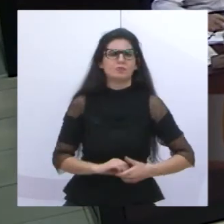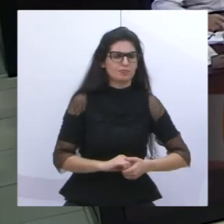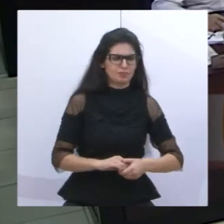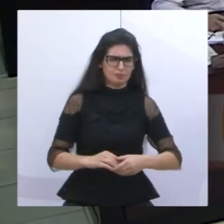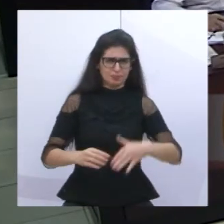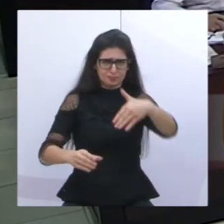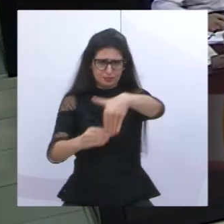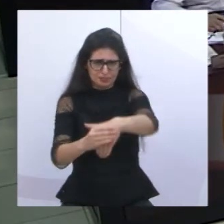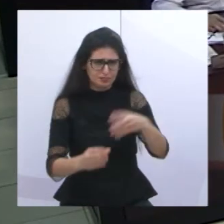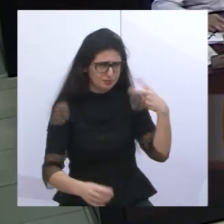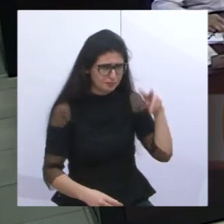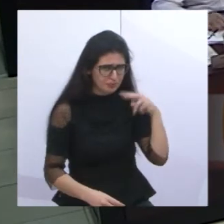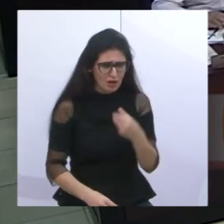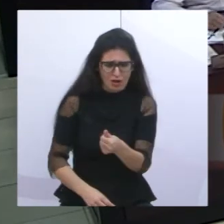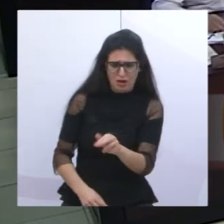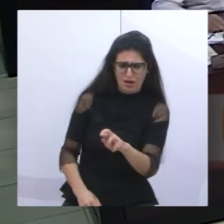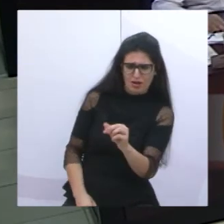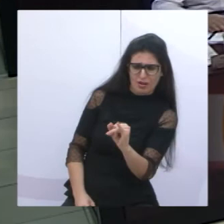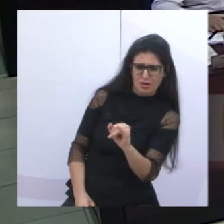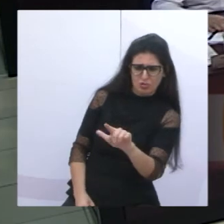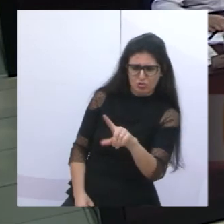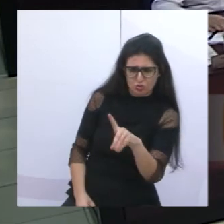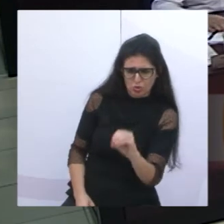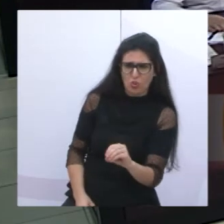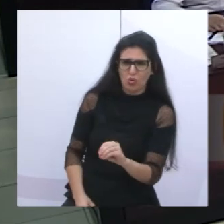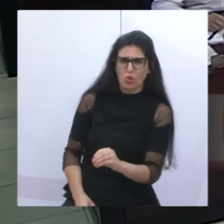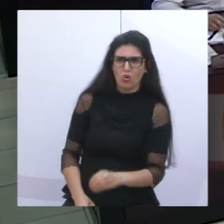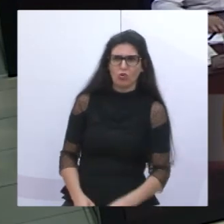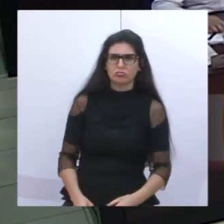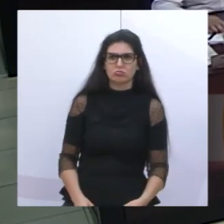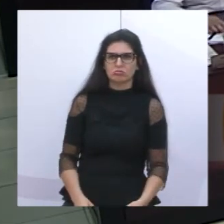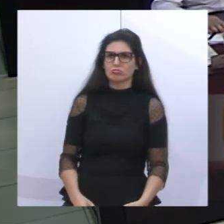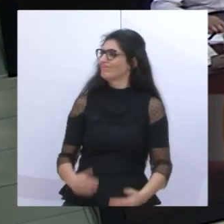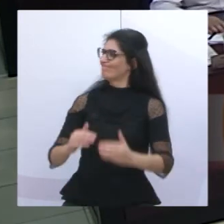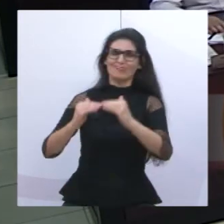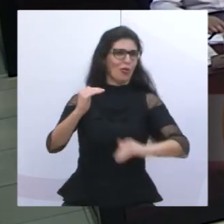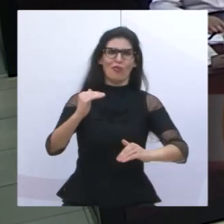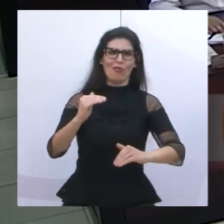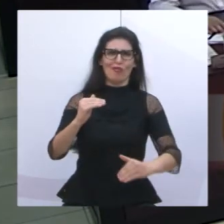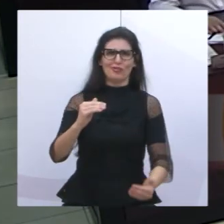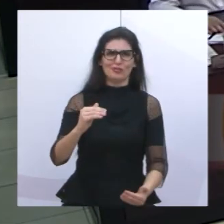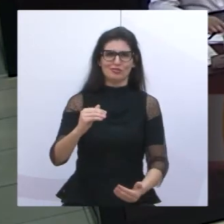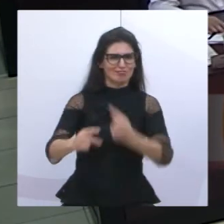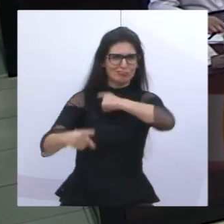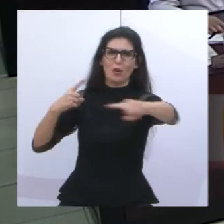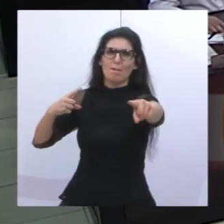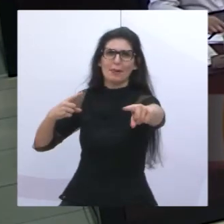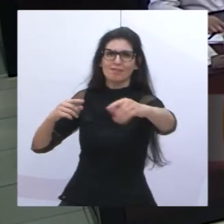Como vota o vereador Alildo Batista? Contrário ao veto.